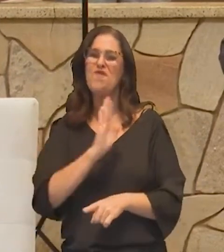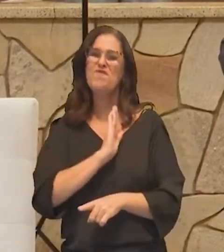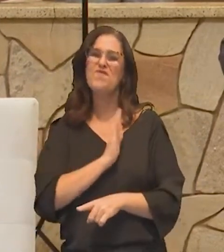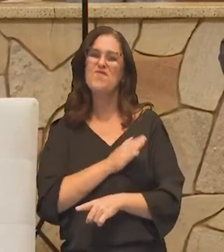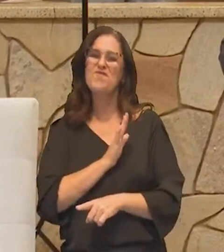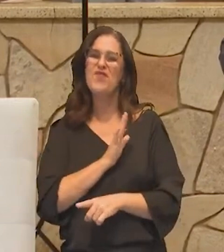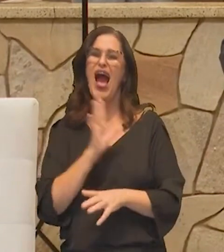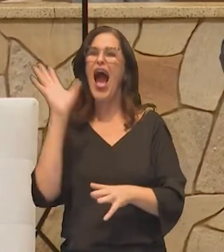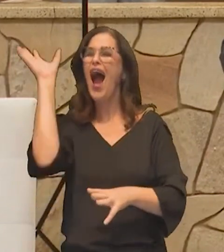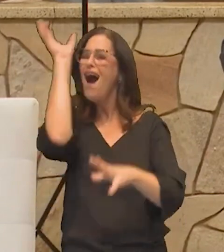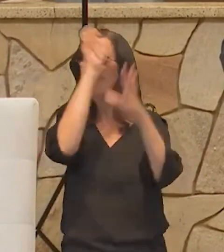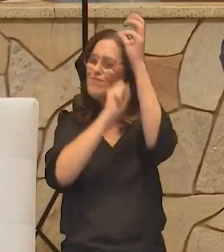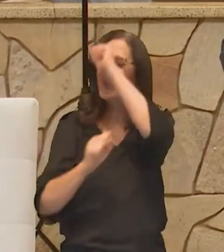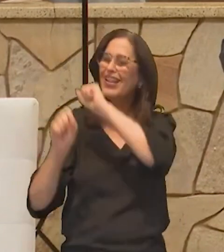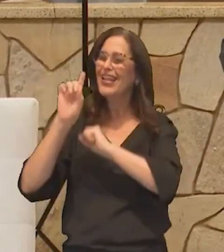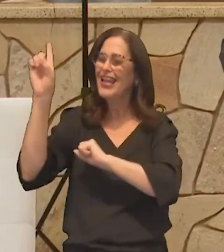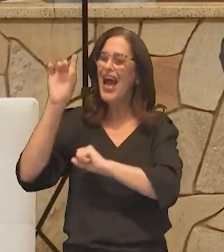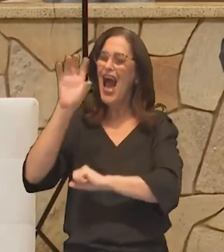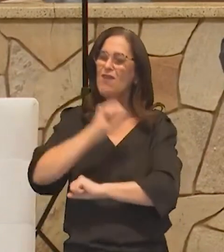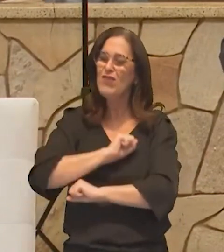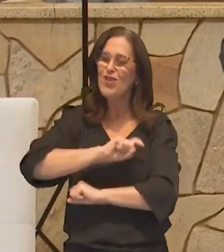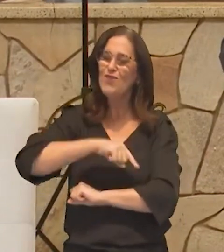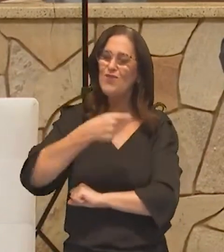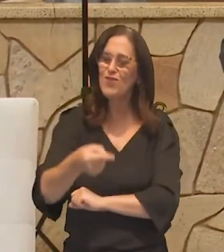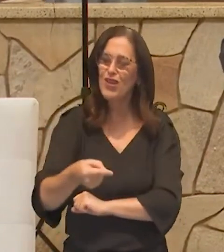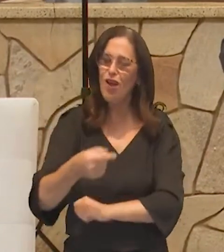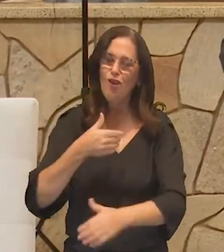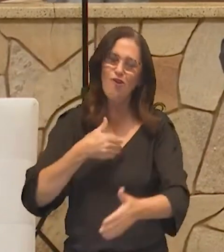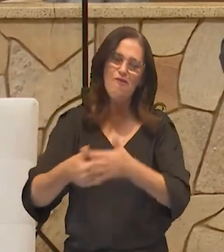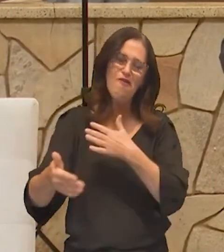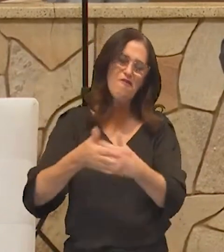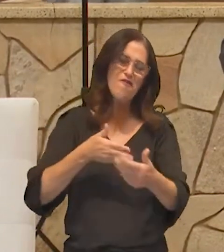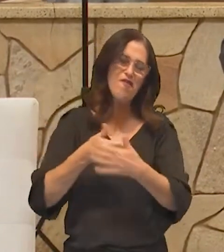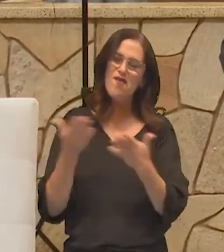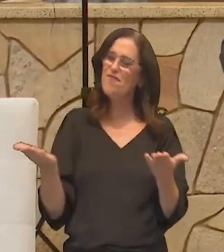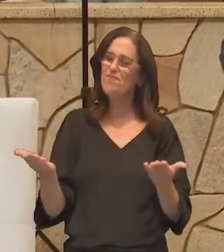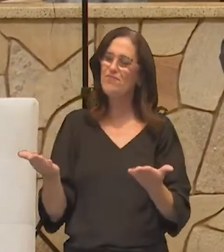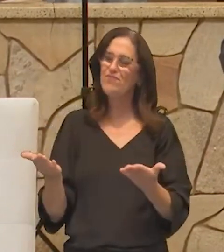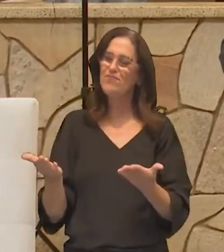possamos aprender, Deus, a amar ao próximo independentemente